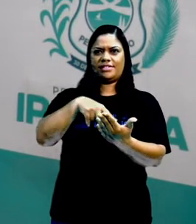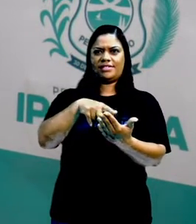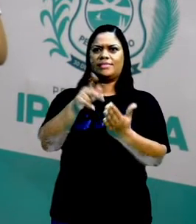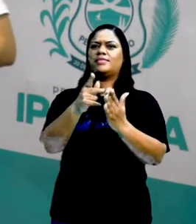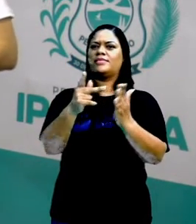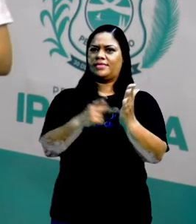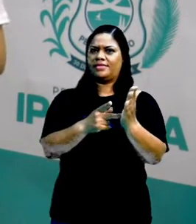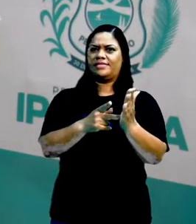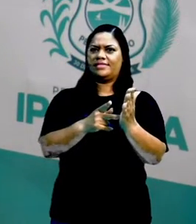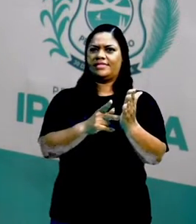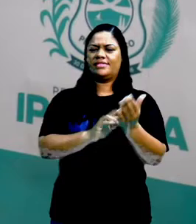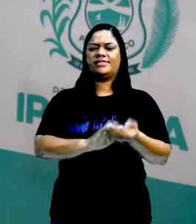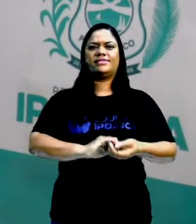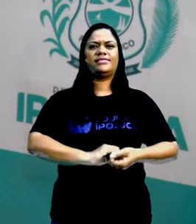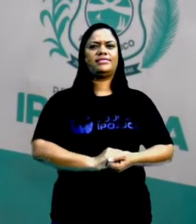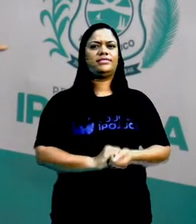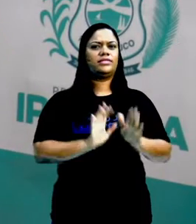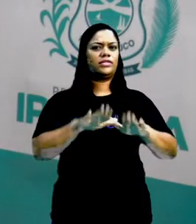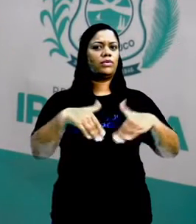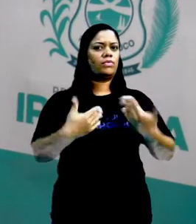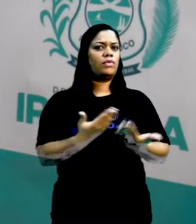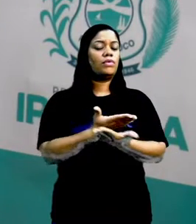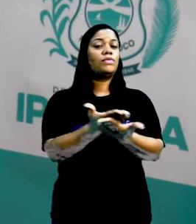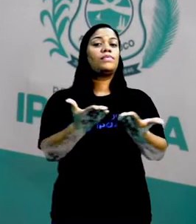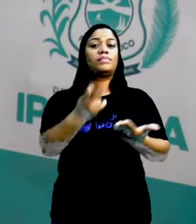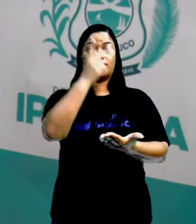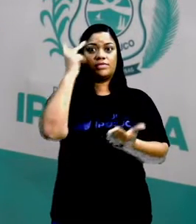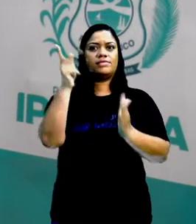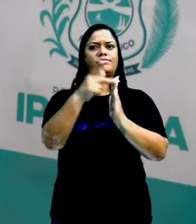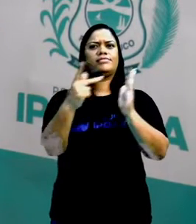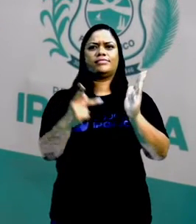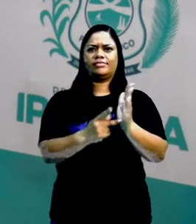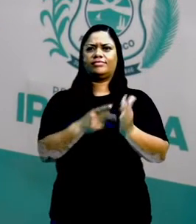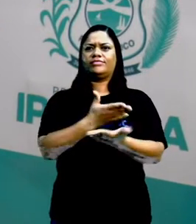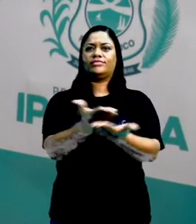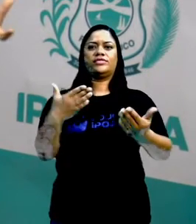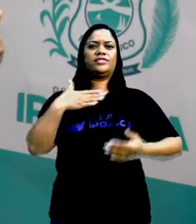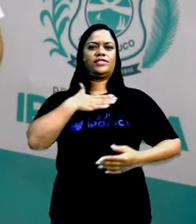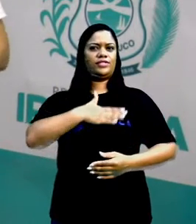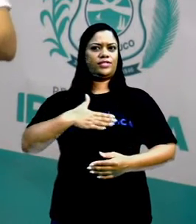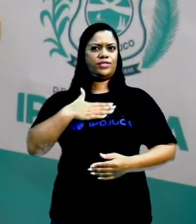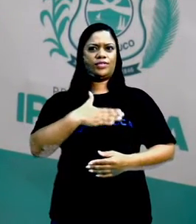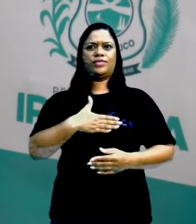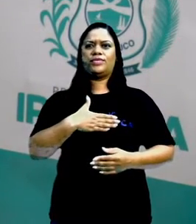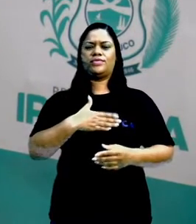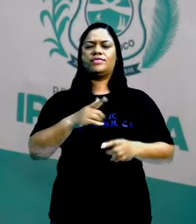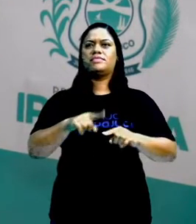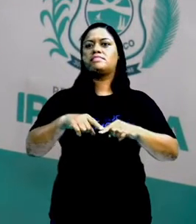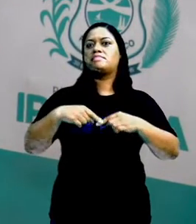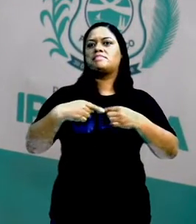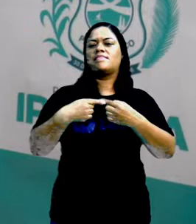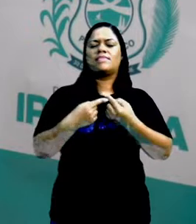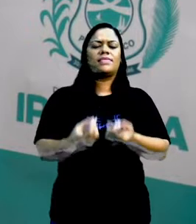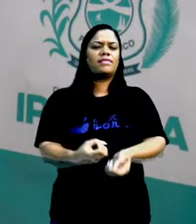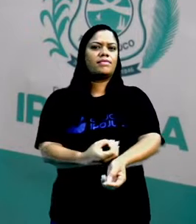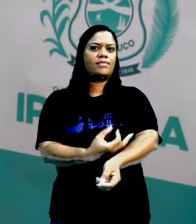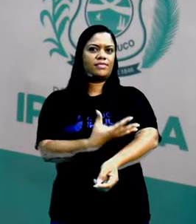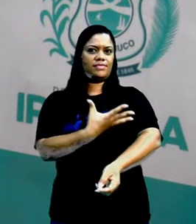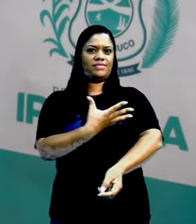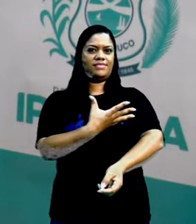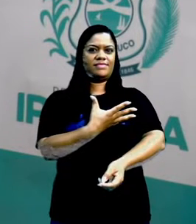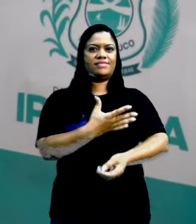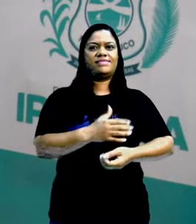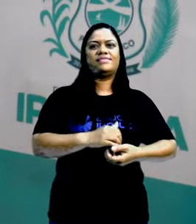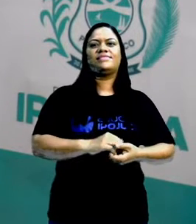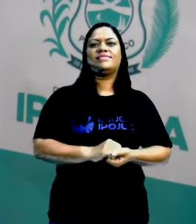gostam de ler poemas? Qual o seu poeta preferido? Qual o poema que mais te tocou, que mais te emocionou?